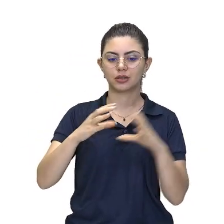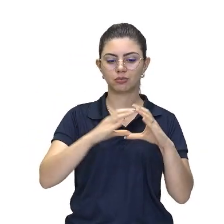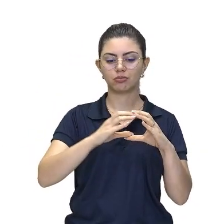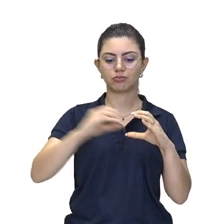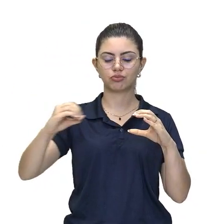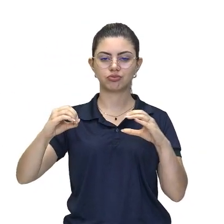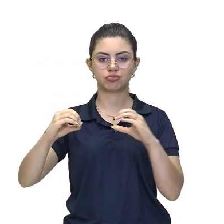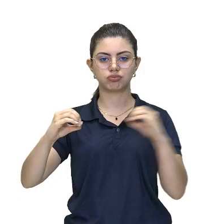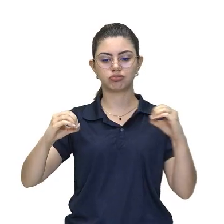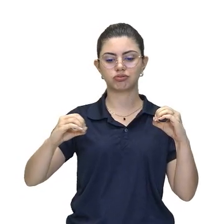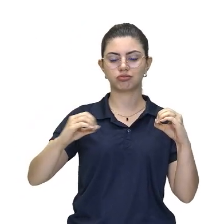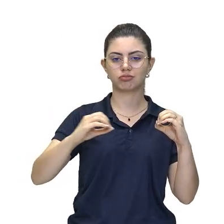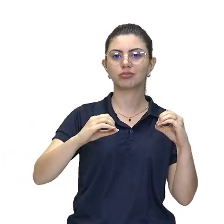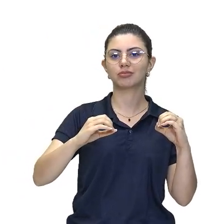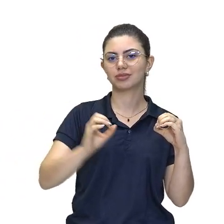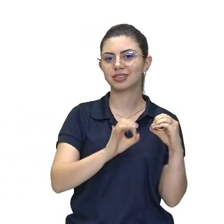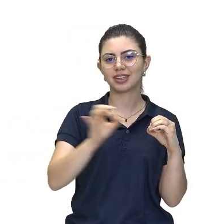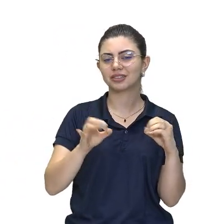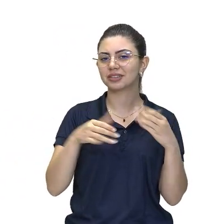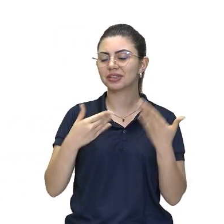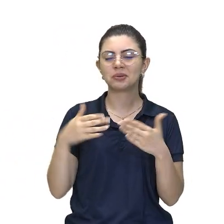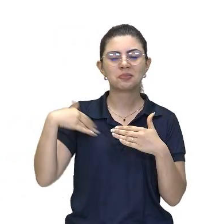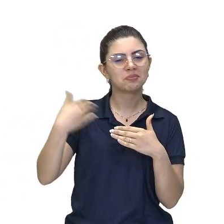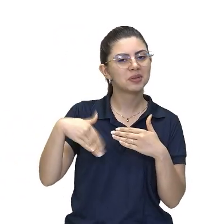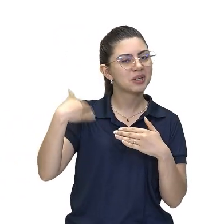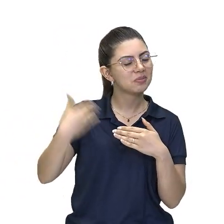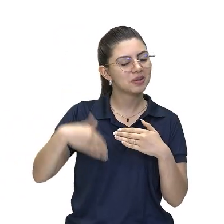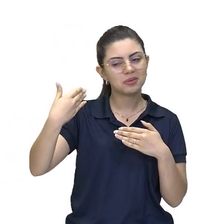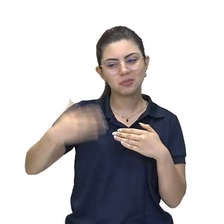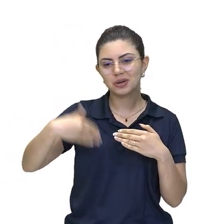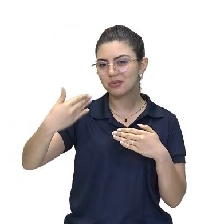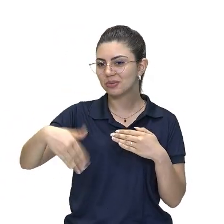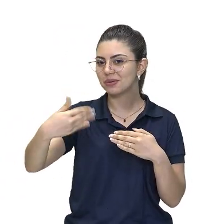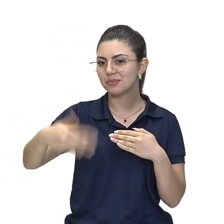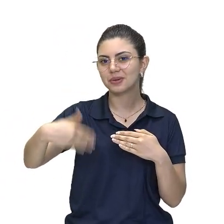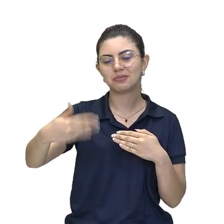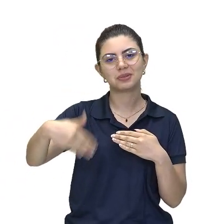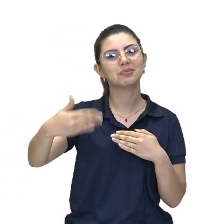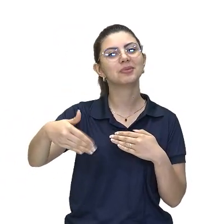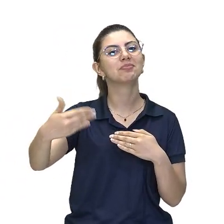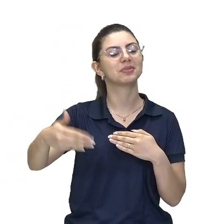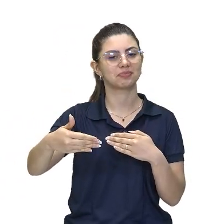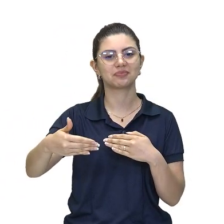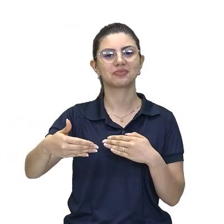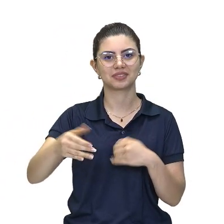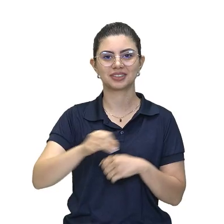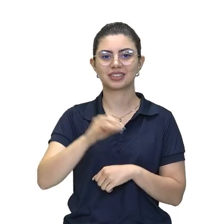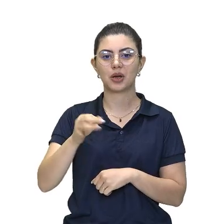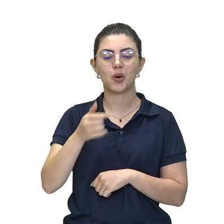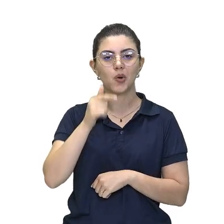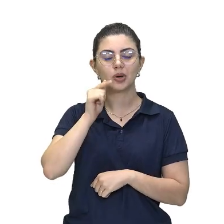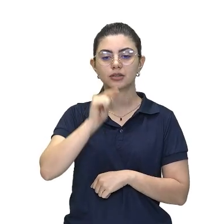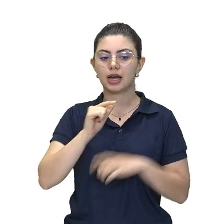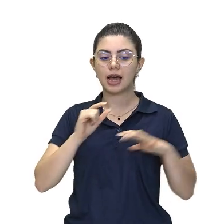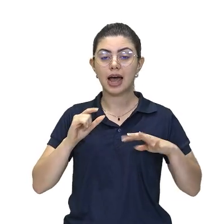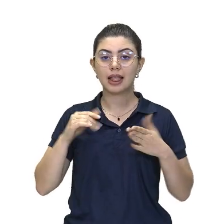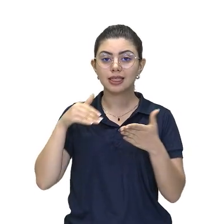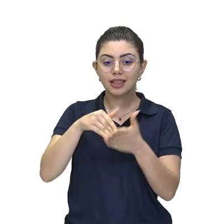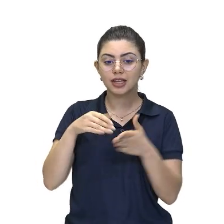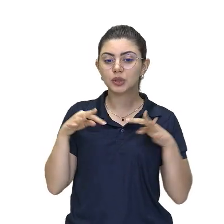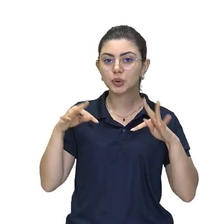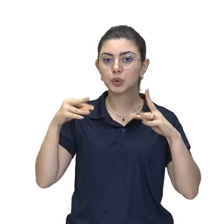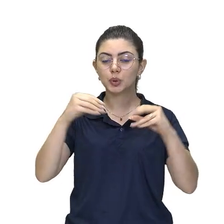e nêutrons, e aí esse processo vai continuando e continuando sempre até atingir todos os átomos